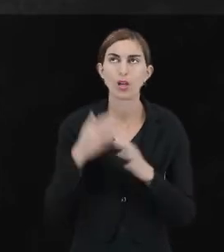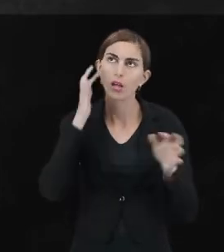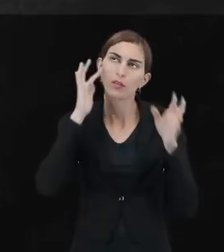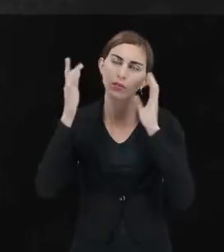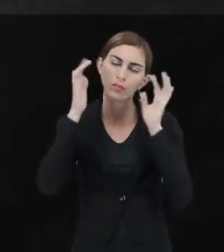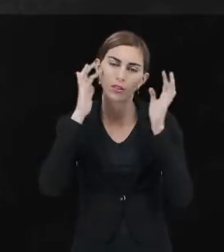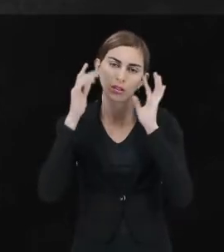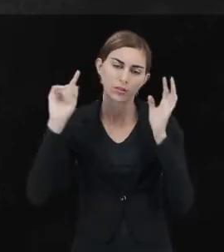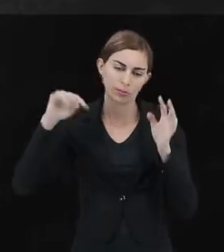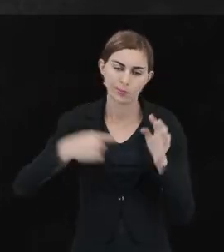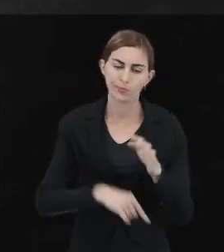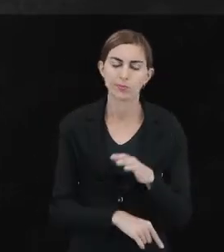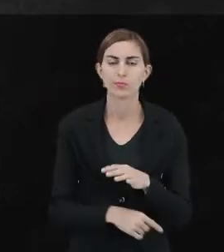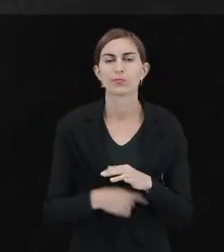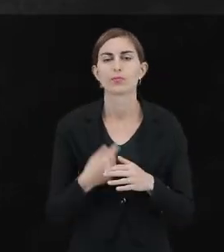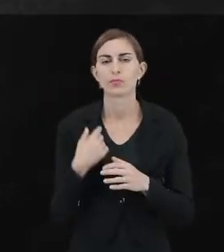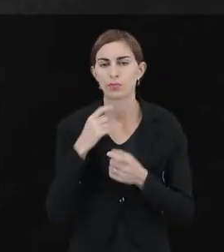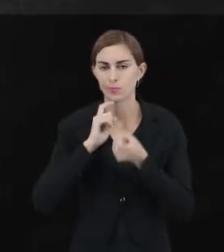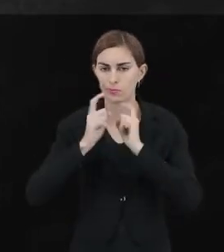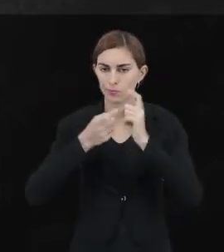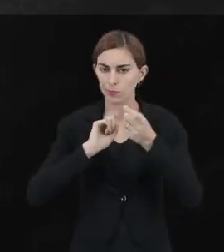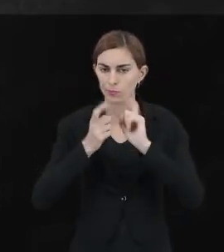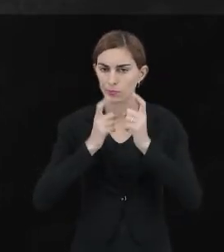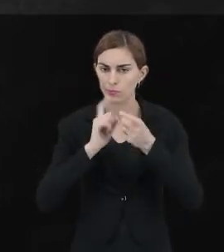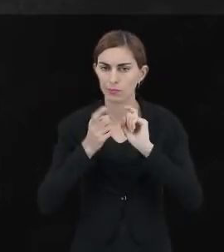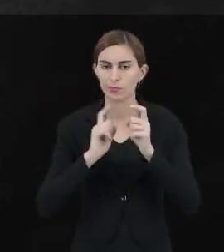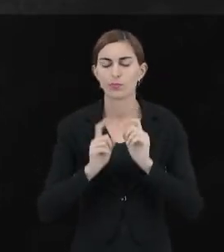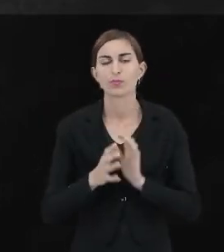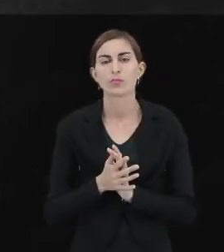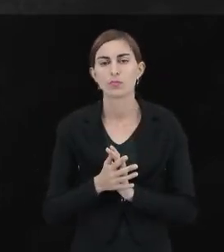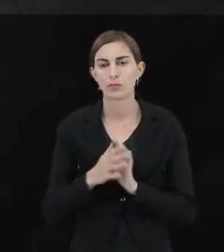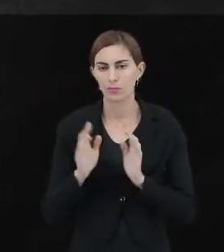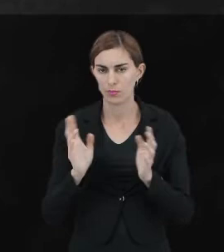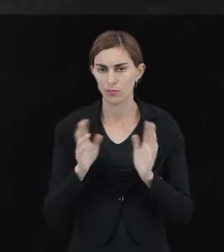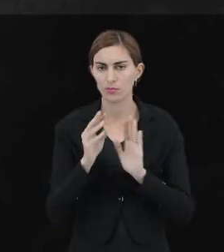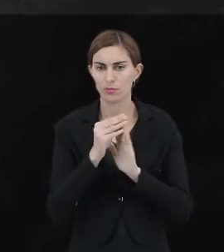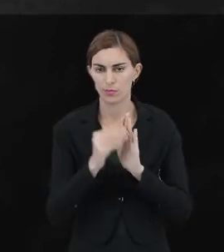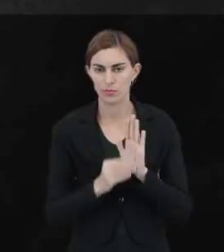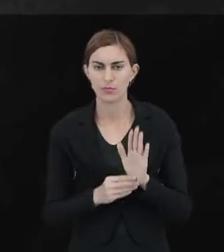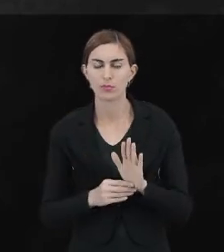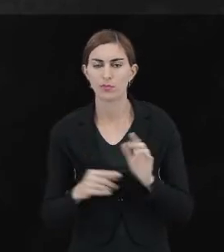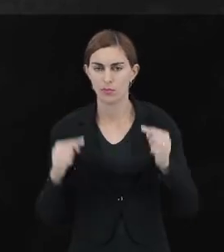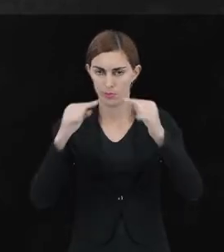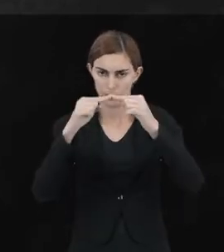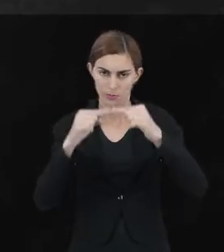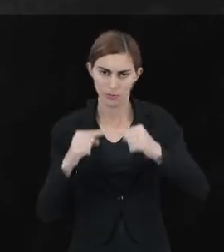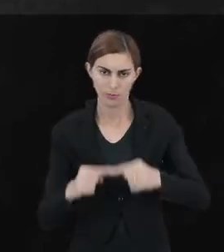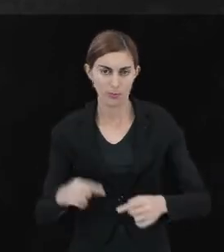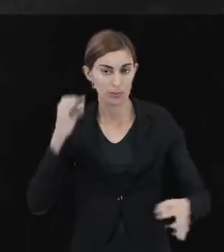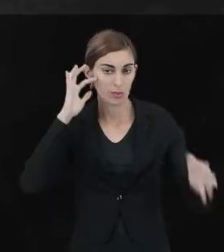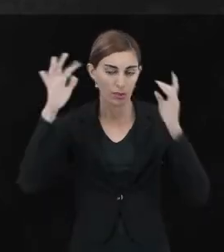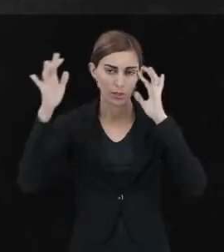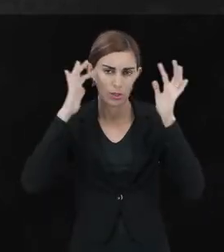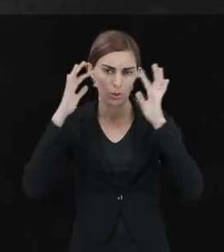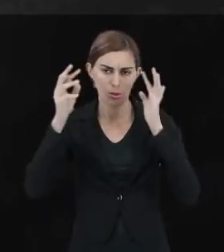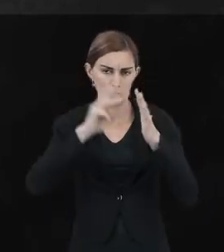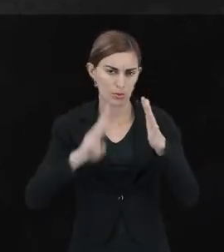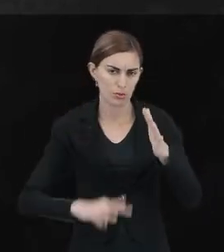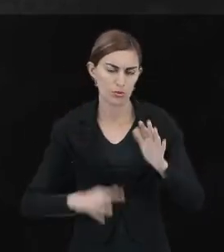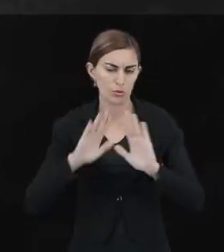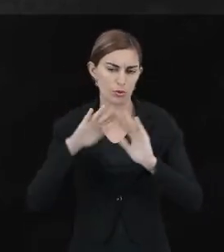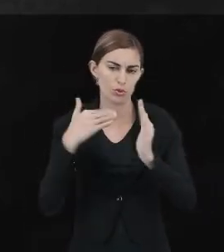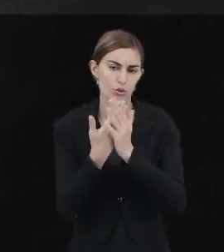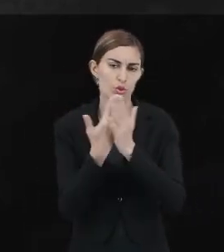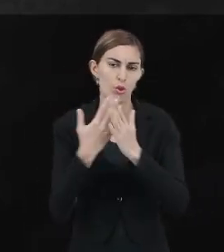de reflexão, aprofundamento e discussão, fundamentais para o alinhamento teórico-metodológico